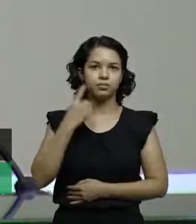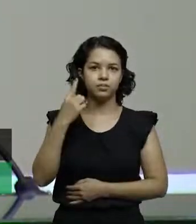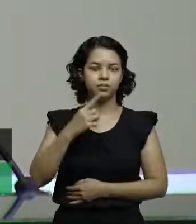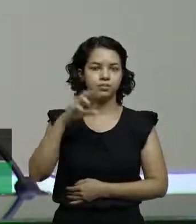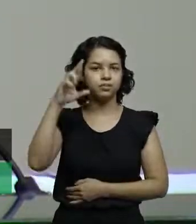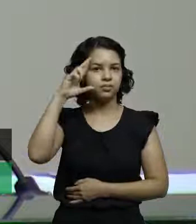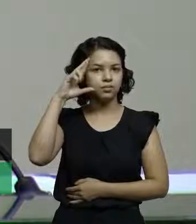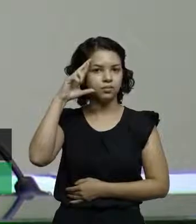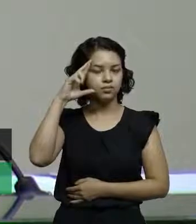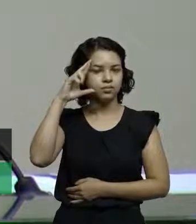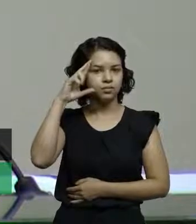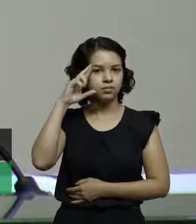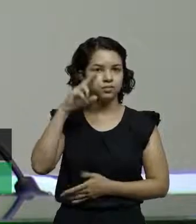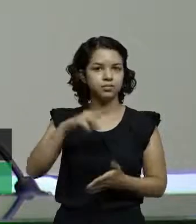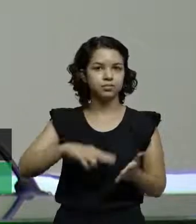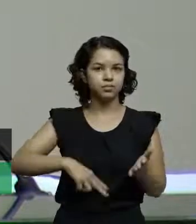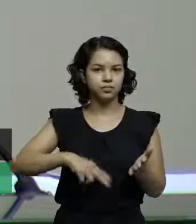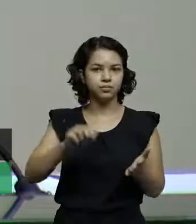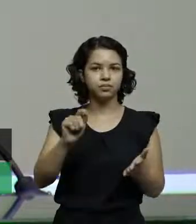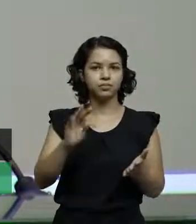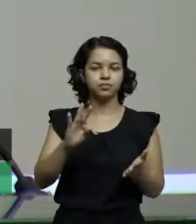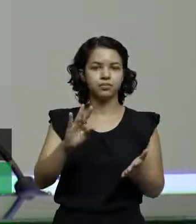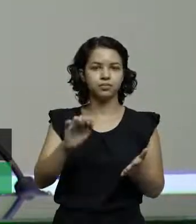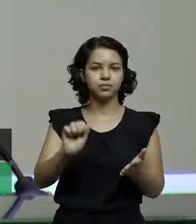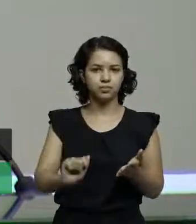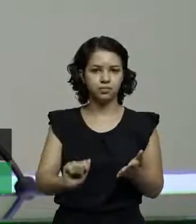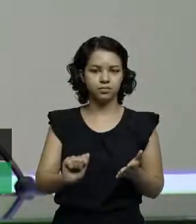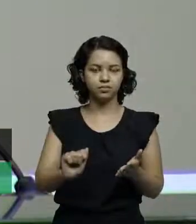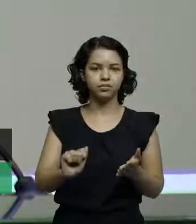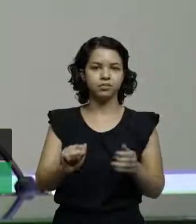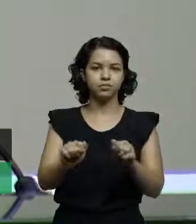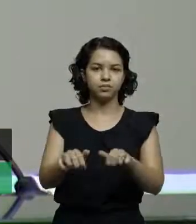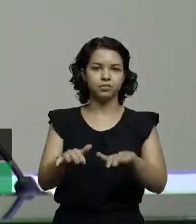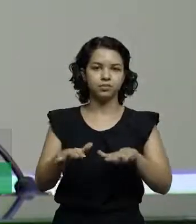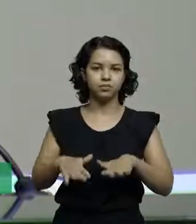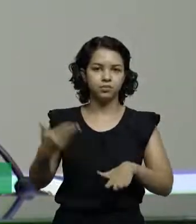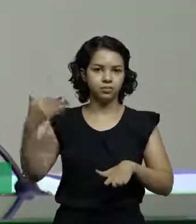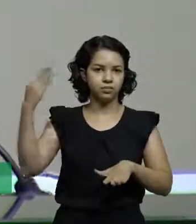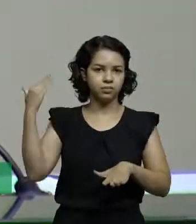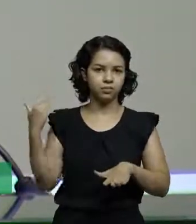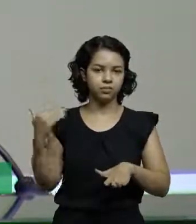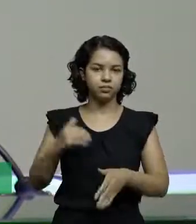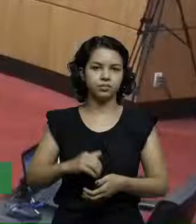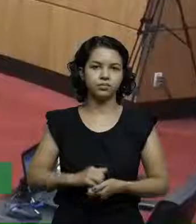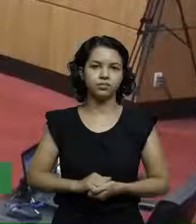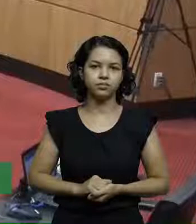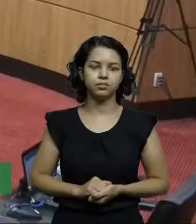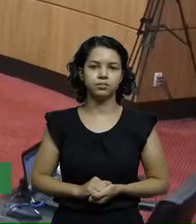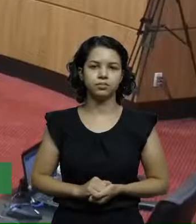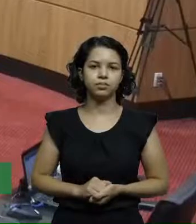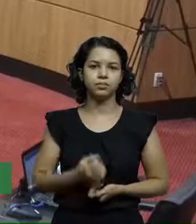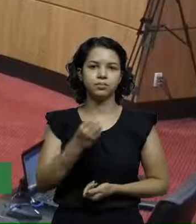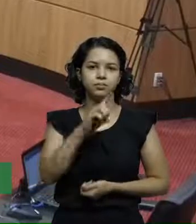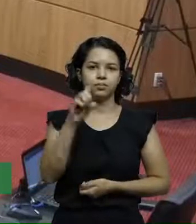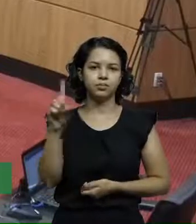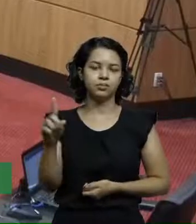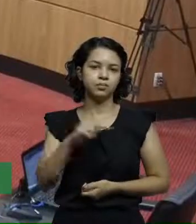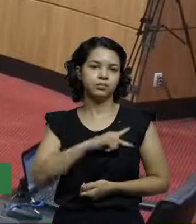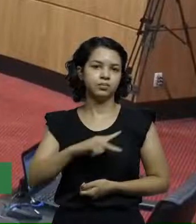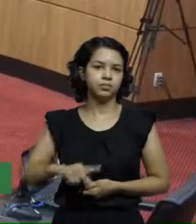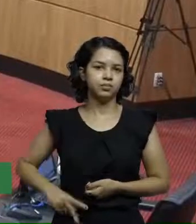Alba, para proceder à leitura da ata da última sessão. Bom dia, senhor presidente,